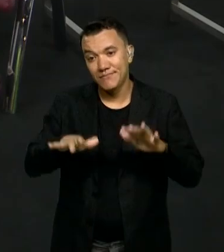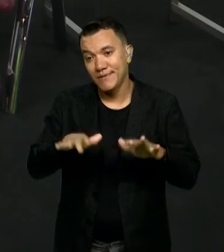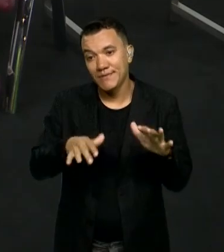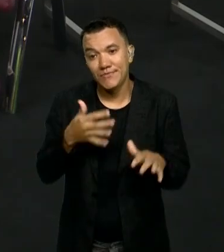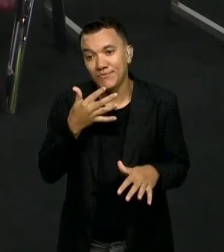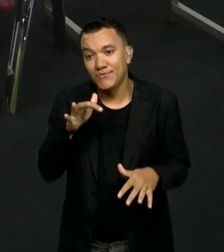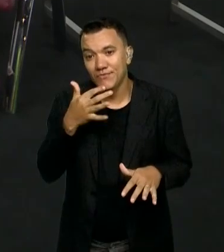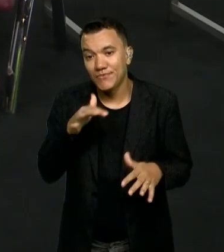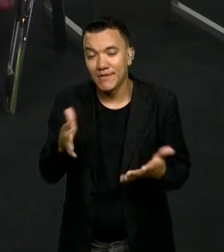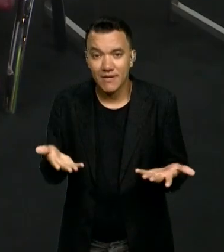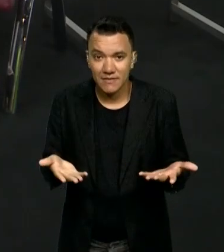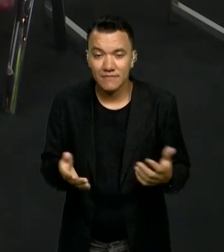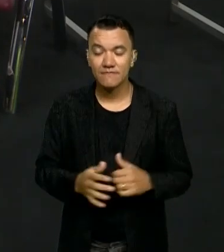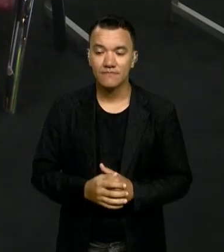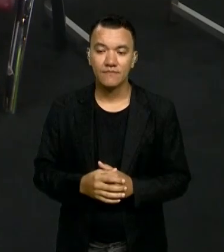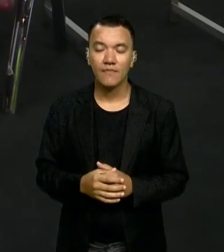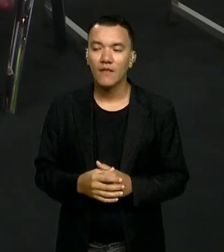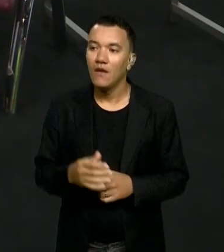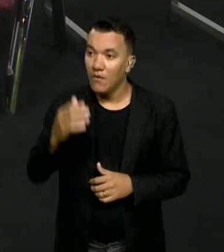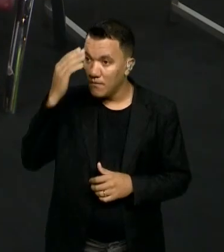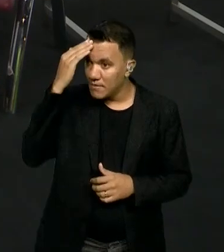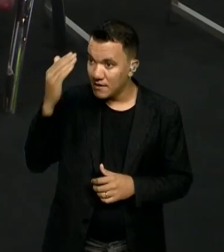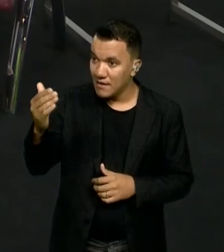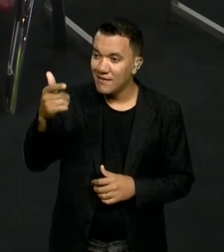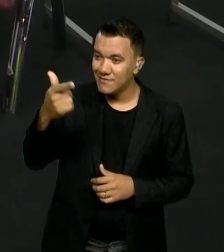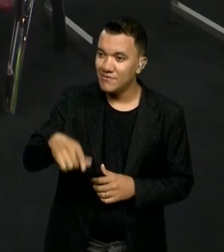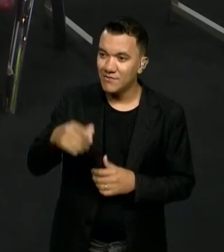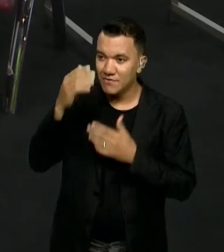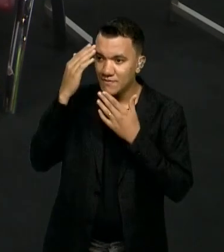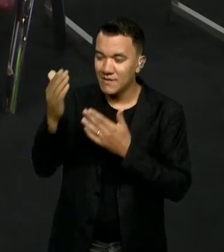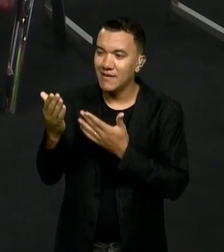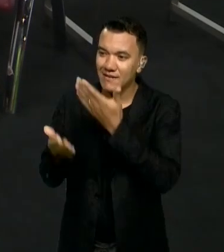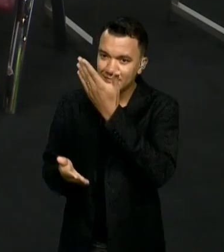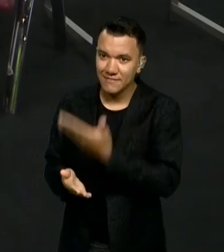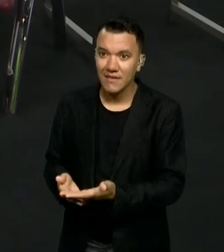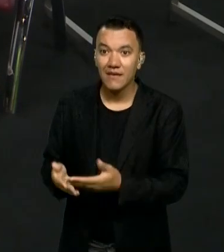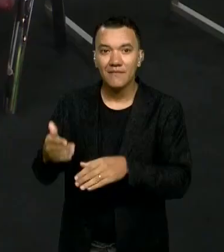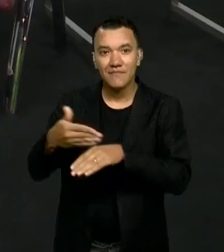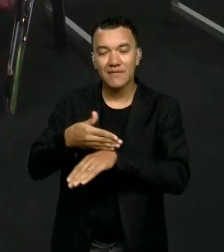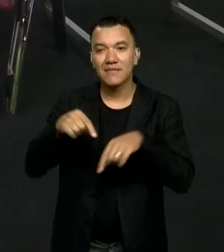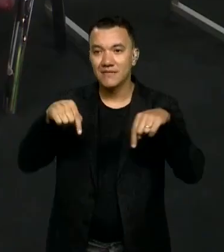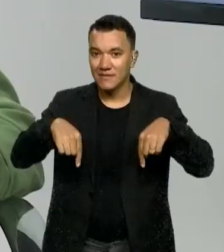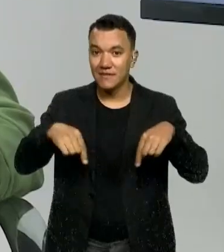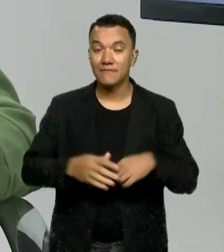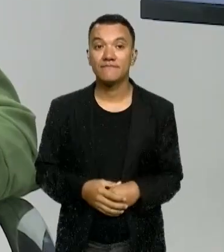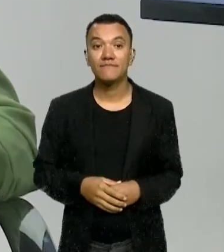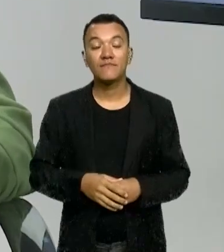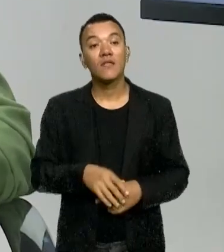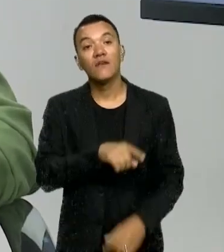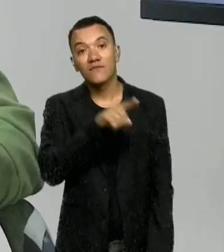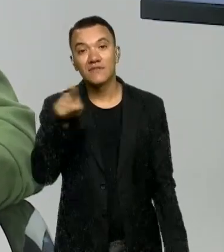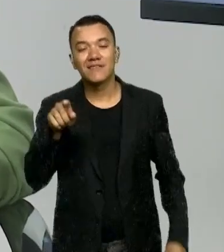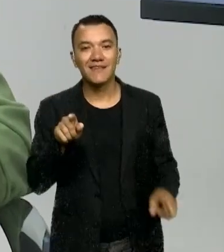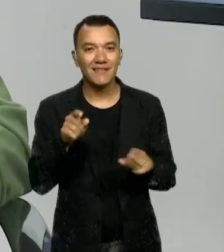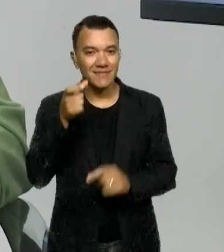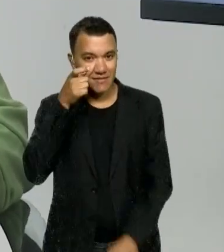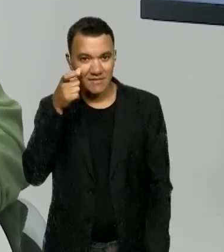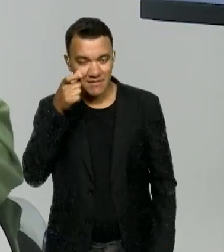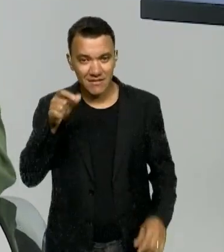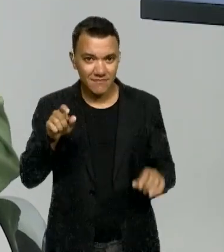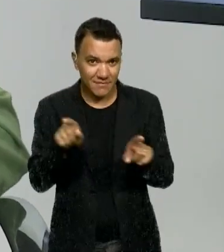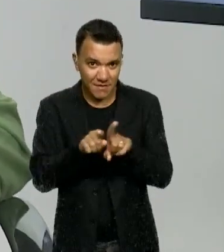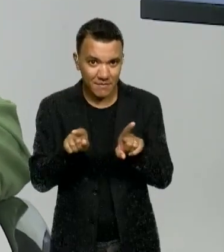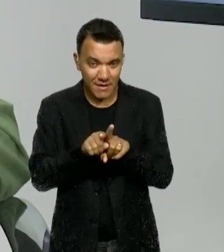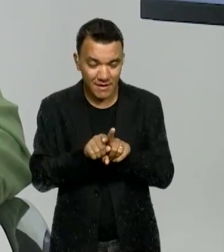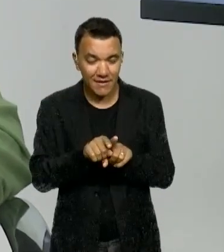não aproveita. Então, muito obrigada mais uma vez, Josanira, pela sua presença. E a vocês também, que estão acompanhando